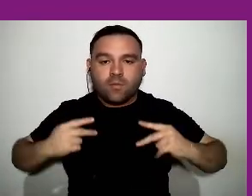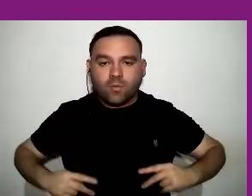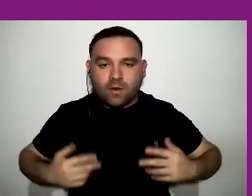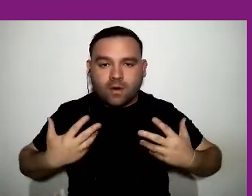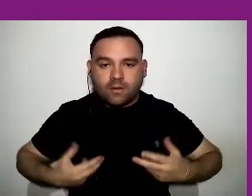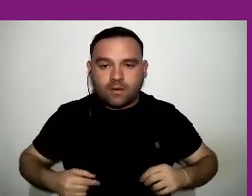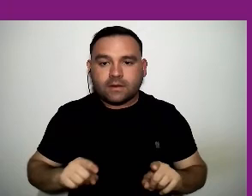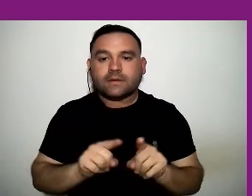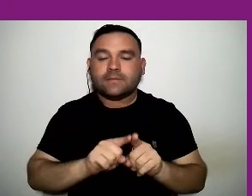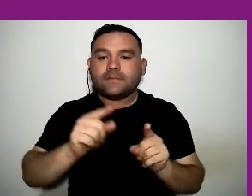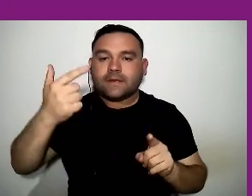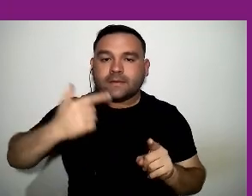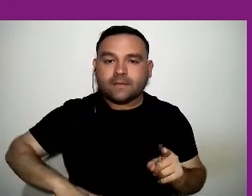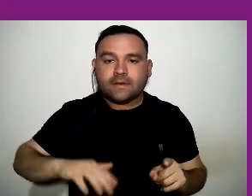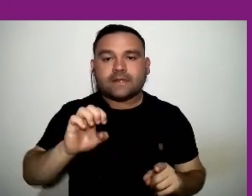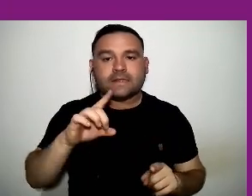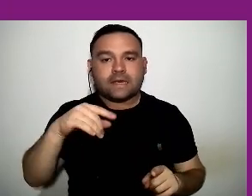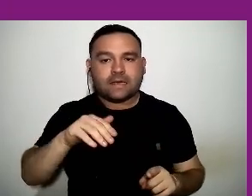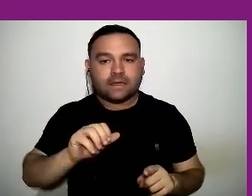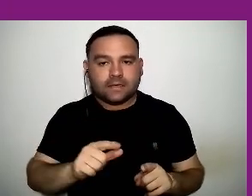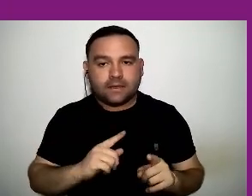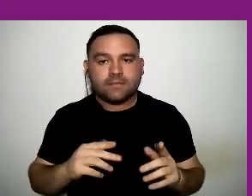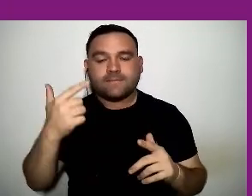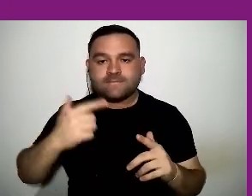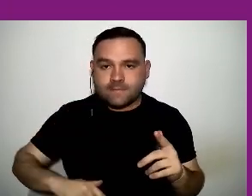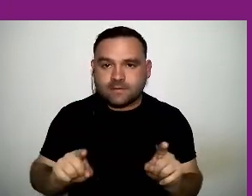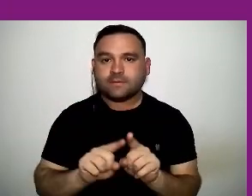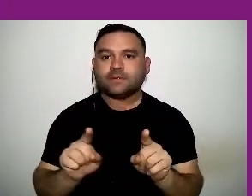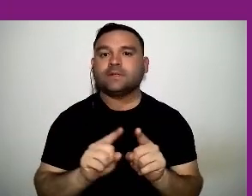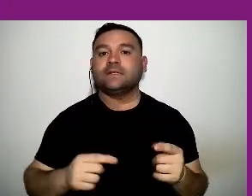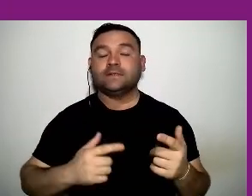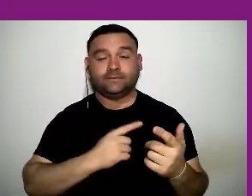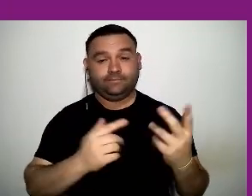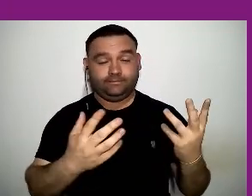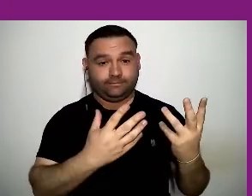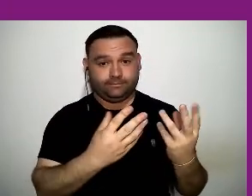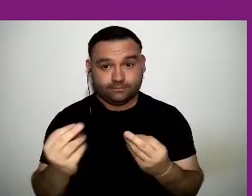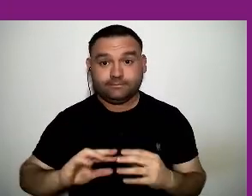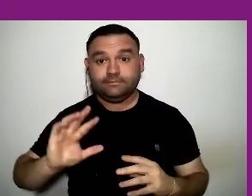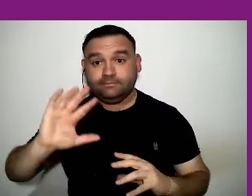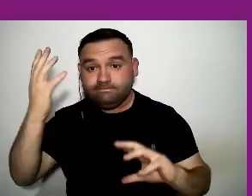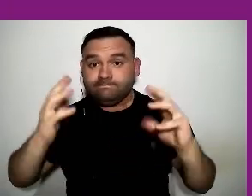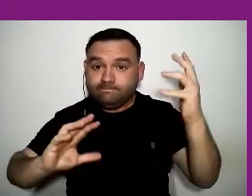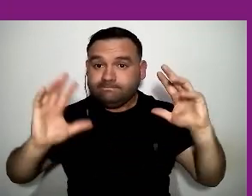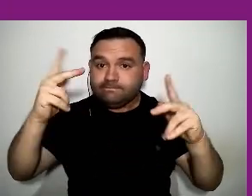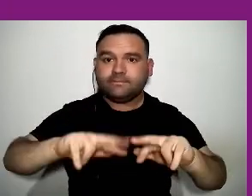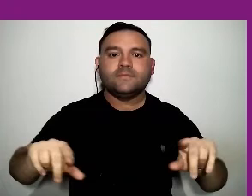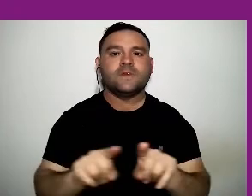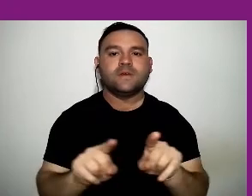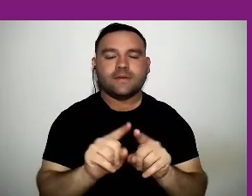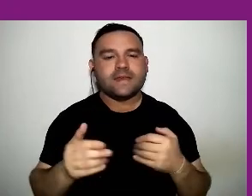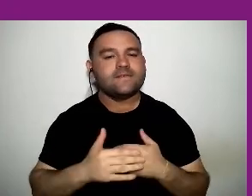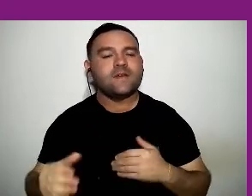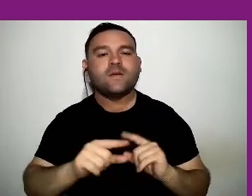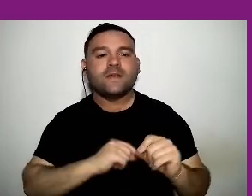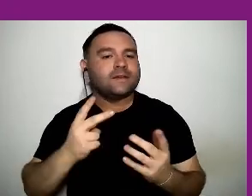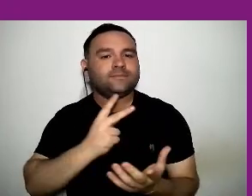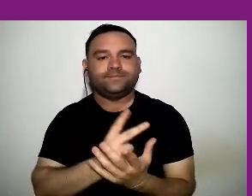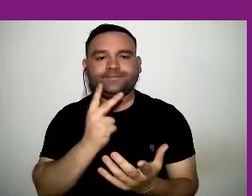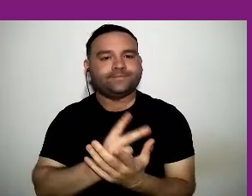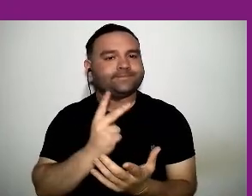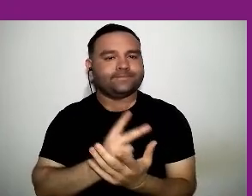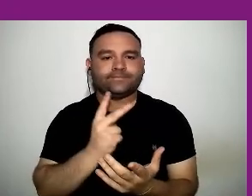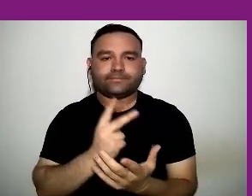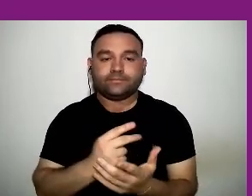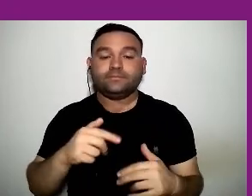mais lesão, mais edema pulmonar. Ou seja, esse círculo de acontecimentos pode se tornar um círculo vicioso